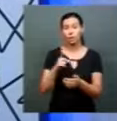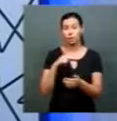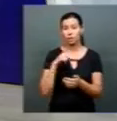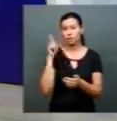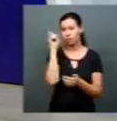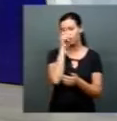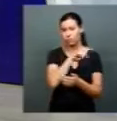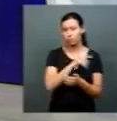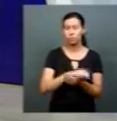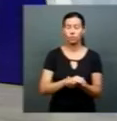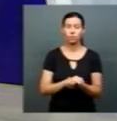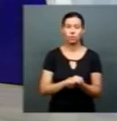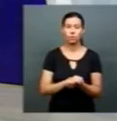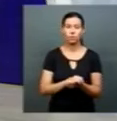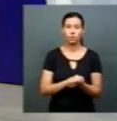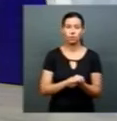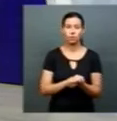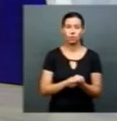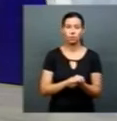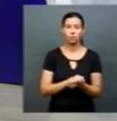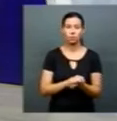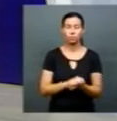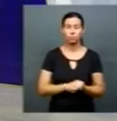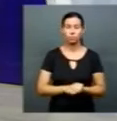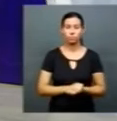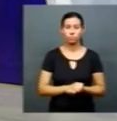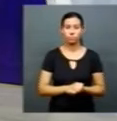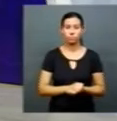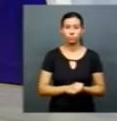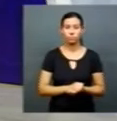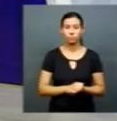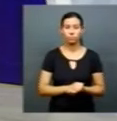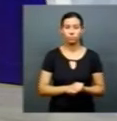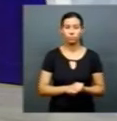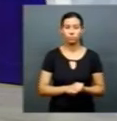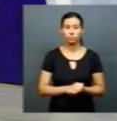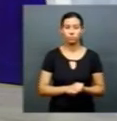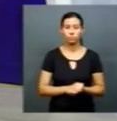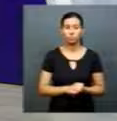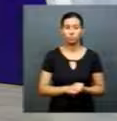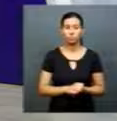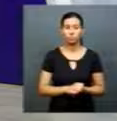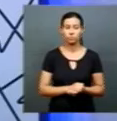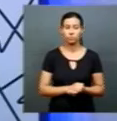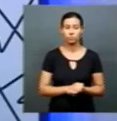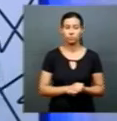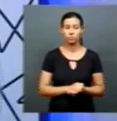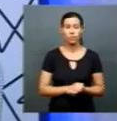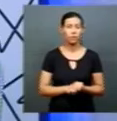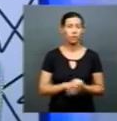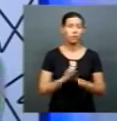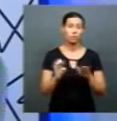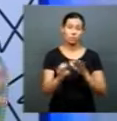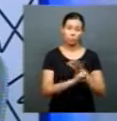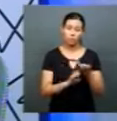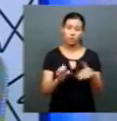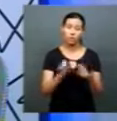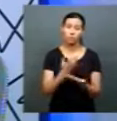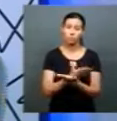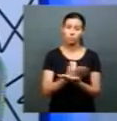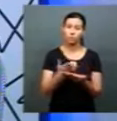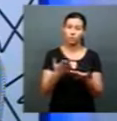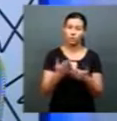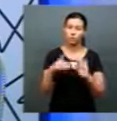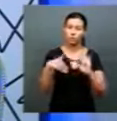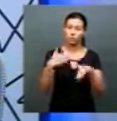ainda são muitas, né? A gente sabe que existem, por isso que a gente tem, infelizmente, esse índice de mortalidade de empresas que ele comentou, independentes,